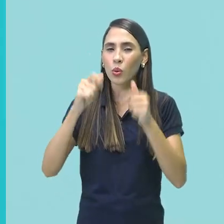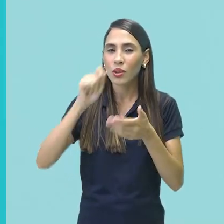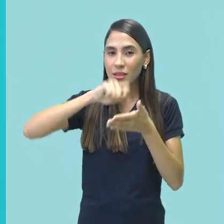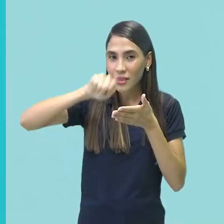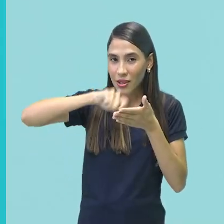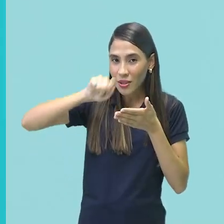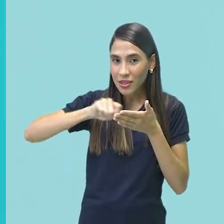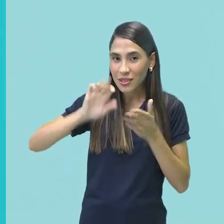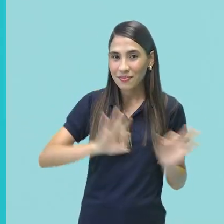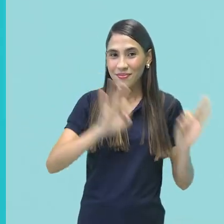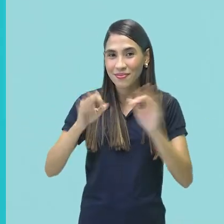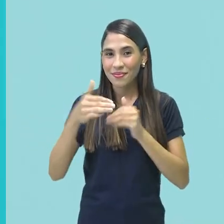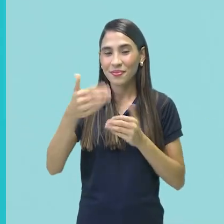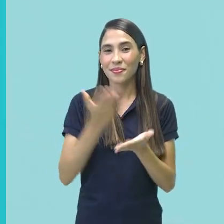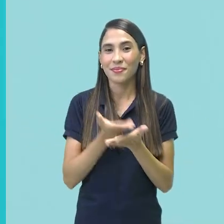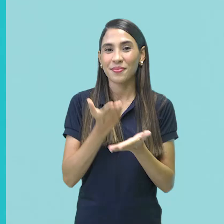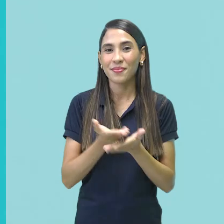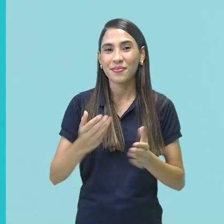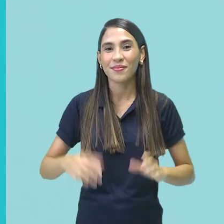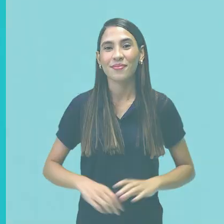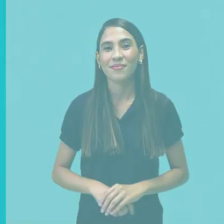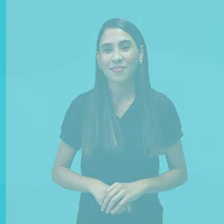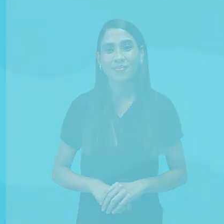suas anotações e vamos de aula.